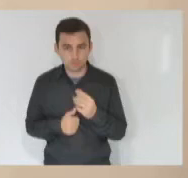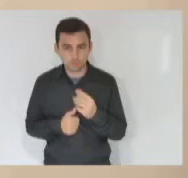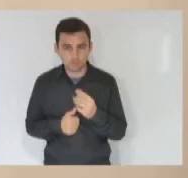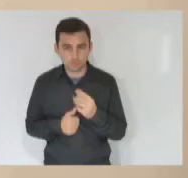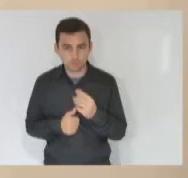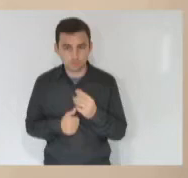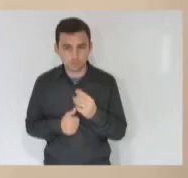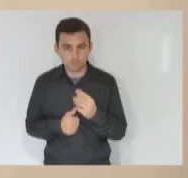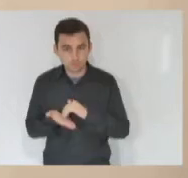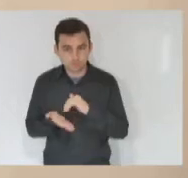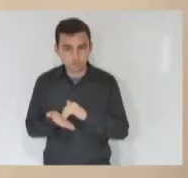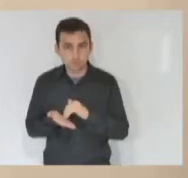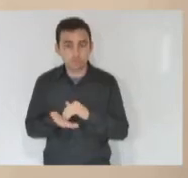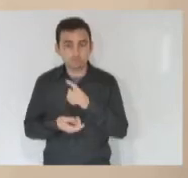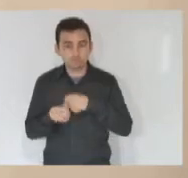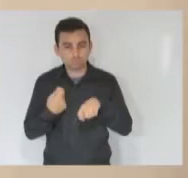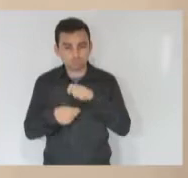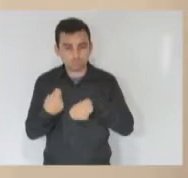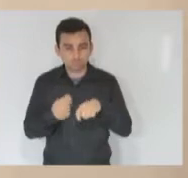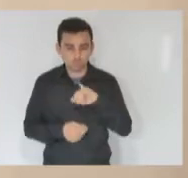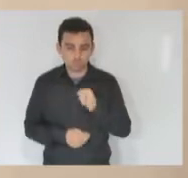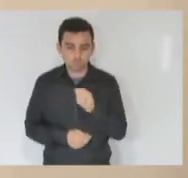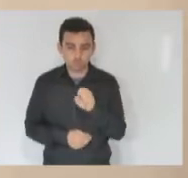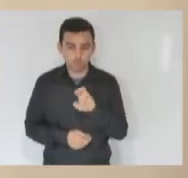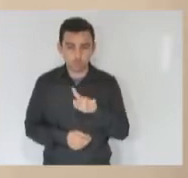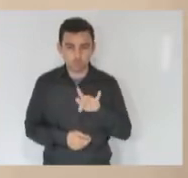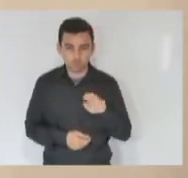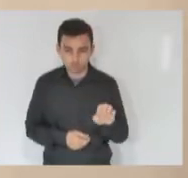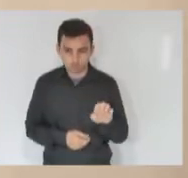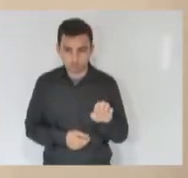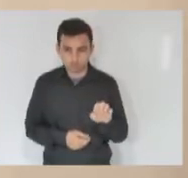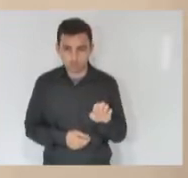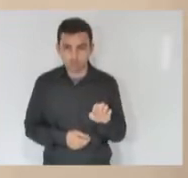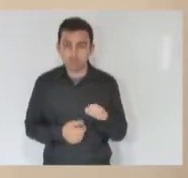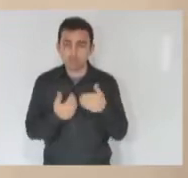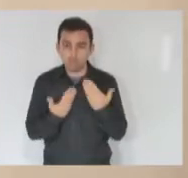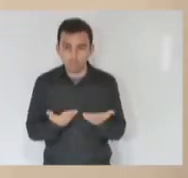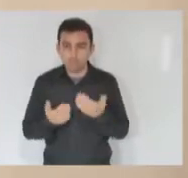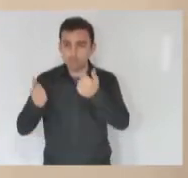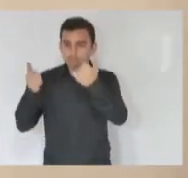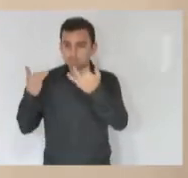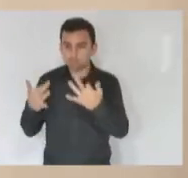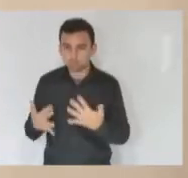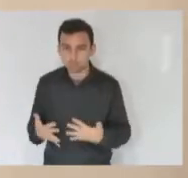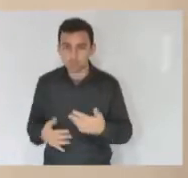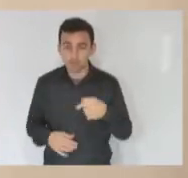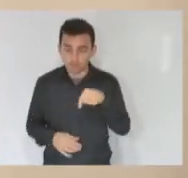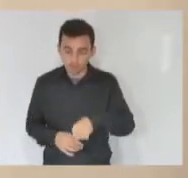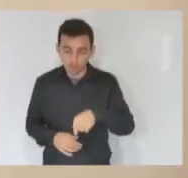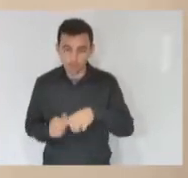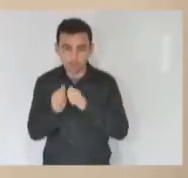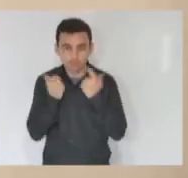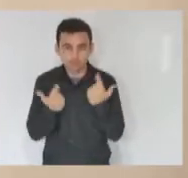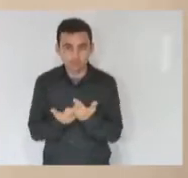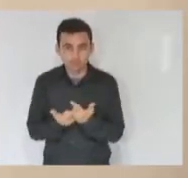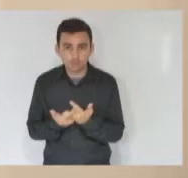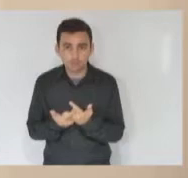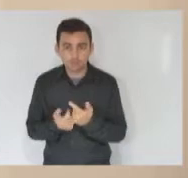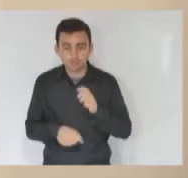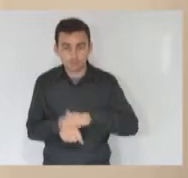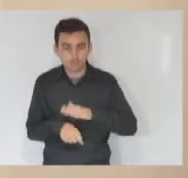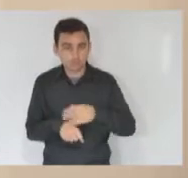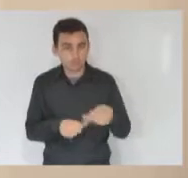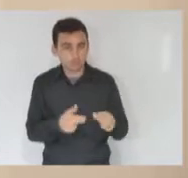de Estado da Administração, senhor Jorge Eduardo Tasca, para prestar esclarecimentos a esta Casa inerente às suas